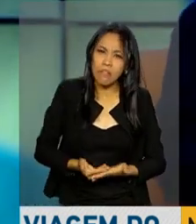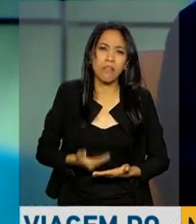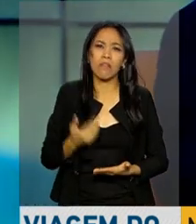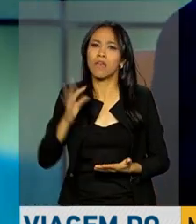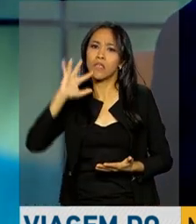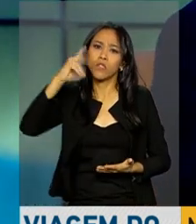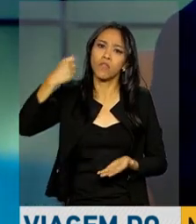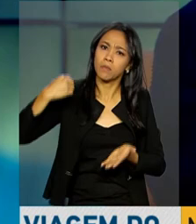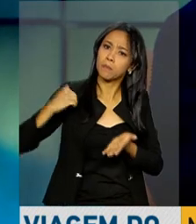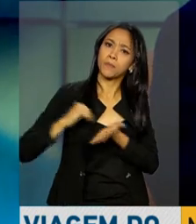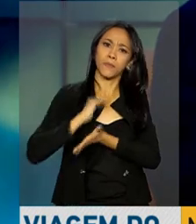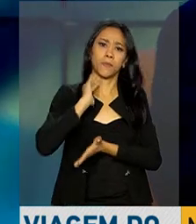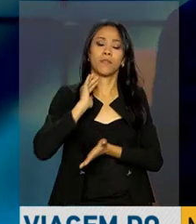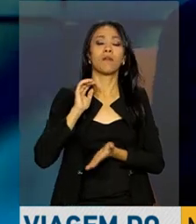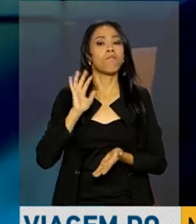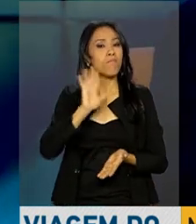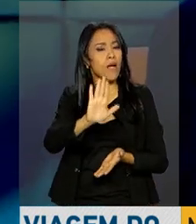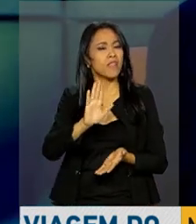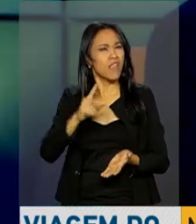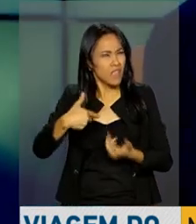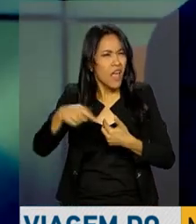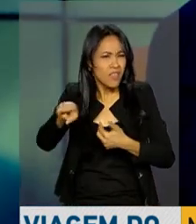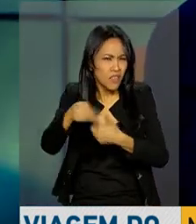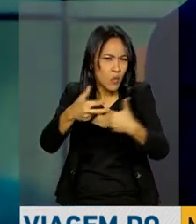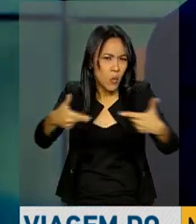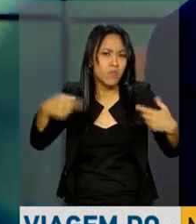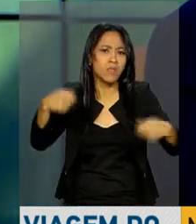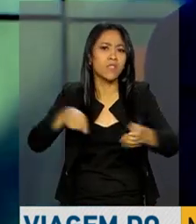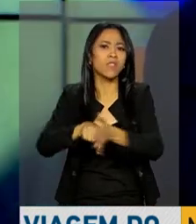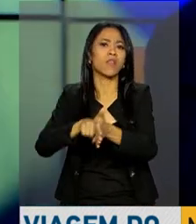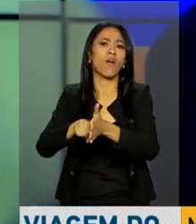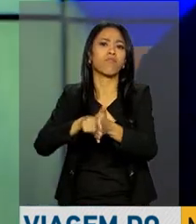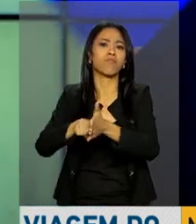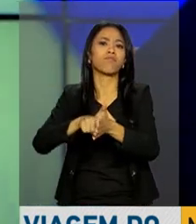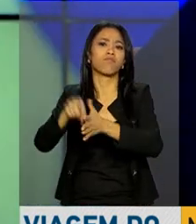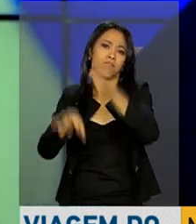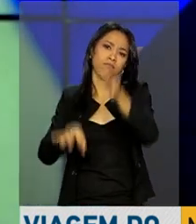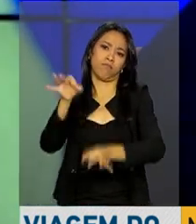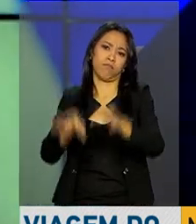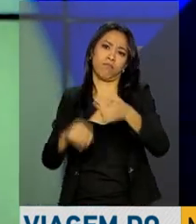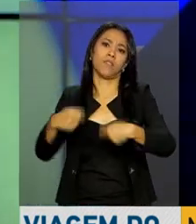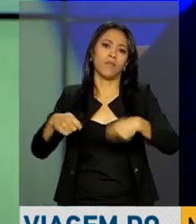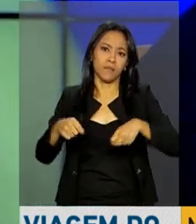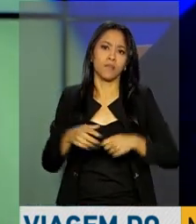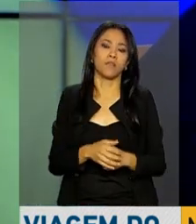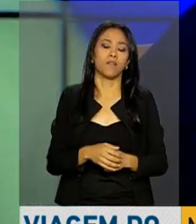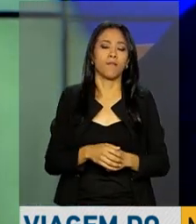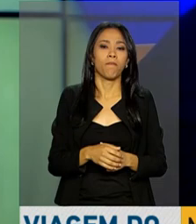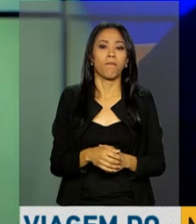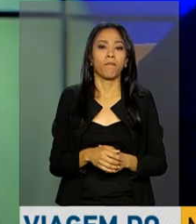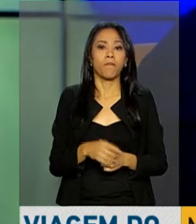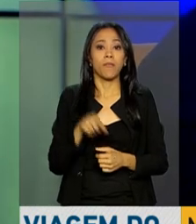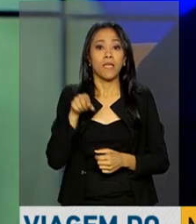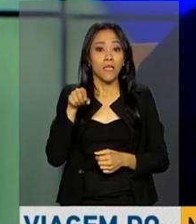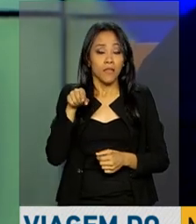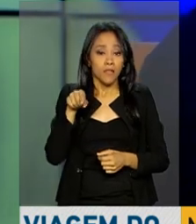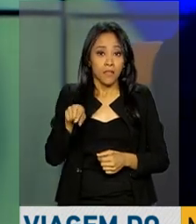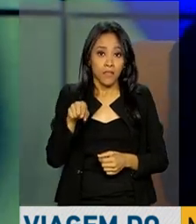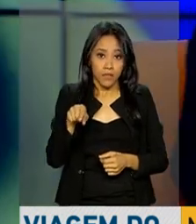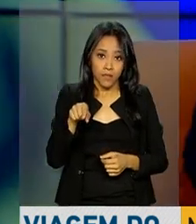dizer, essas coisas têm que ser apuradas. E eu não me preocupo minimamente com isso. E vejam bem, sem embargo